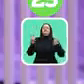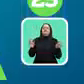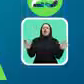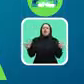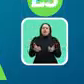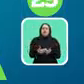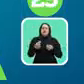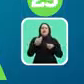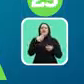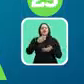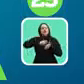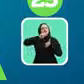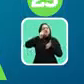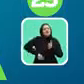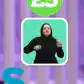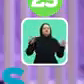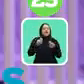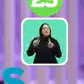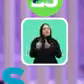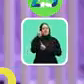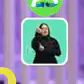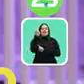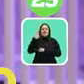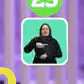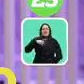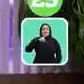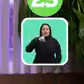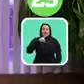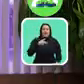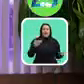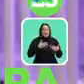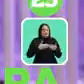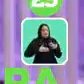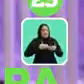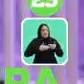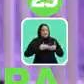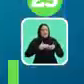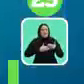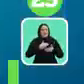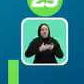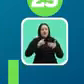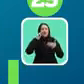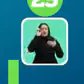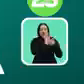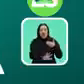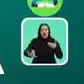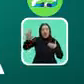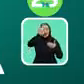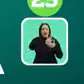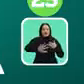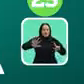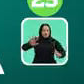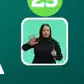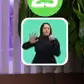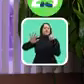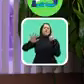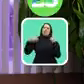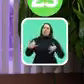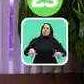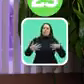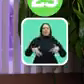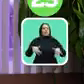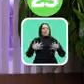que nós fôssemos a primeira cidade no Brasil a pilotar. Nós estamos avançando. E se olhar de uma maneira nacional, Curitiba se destaca